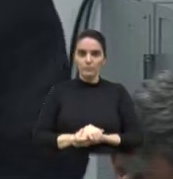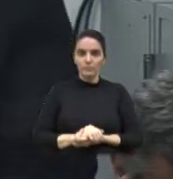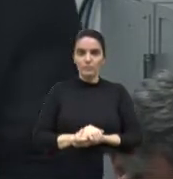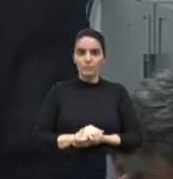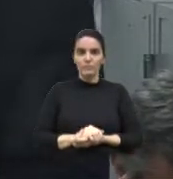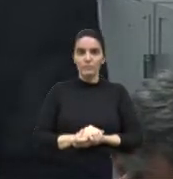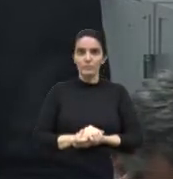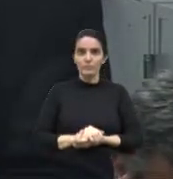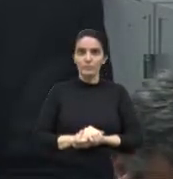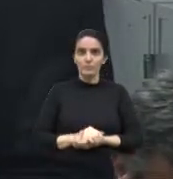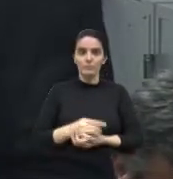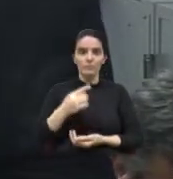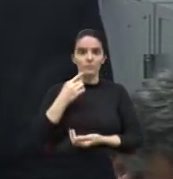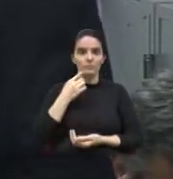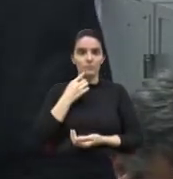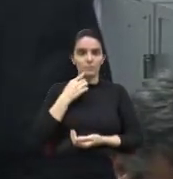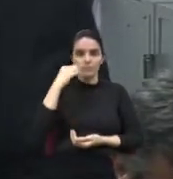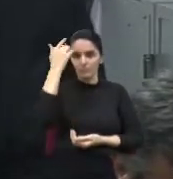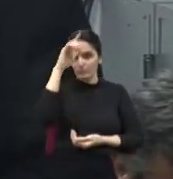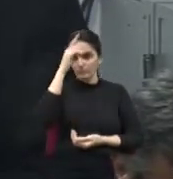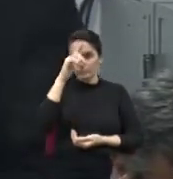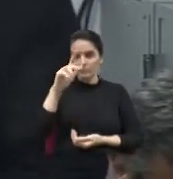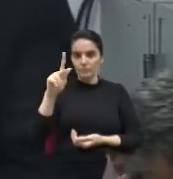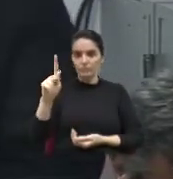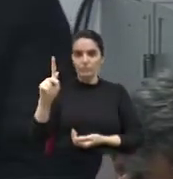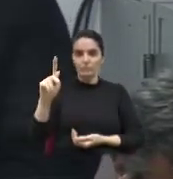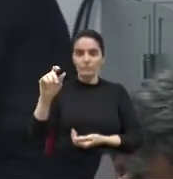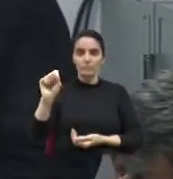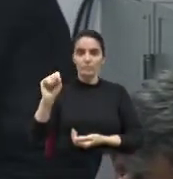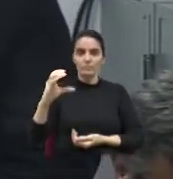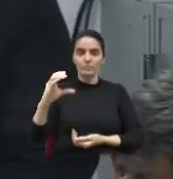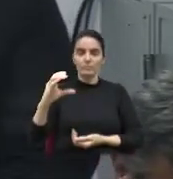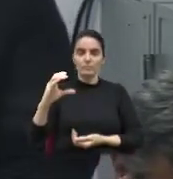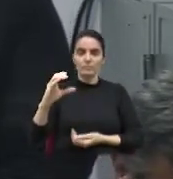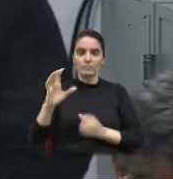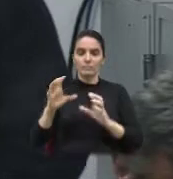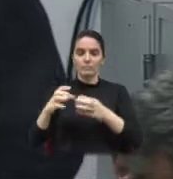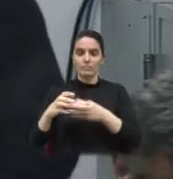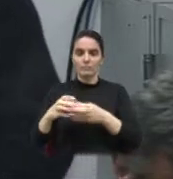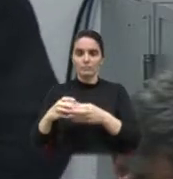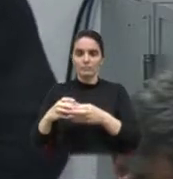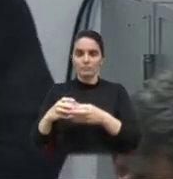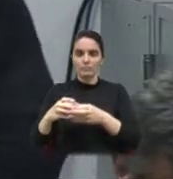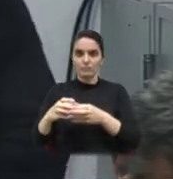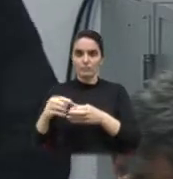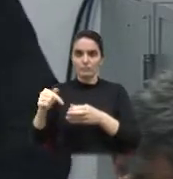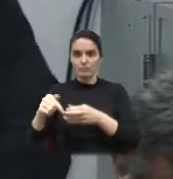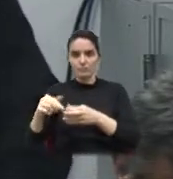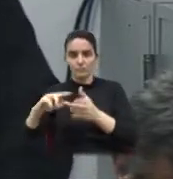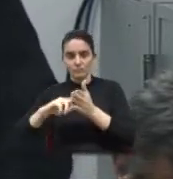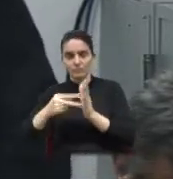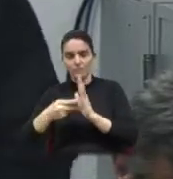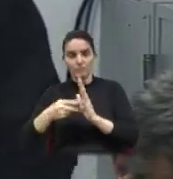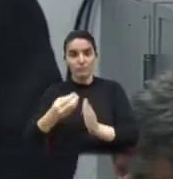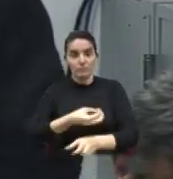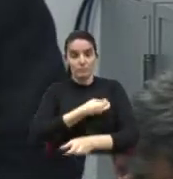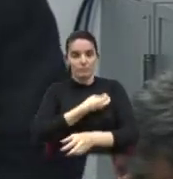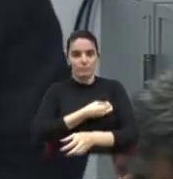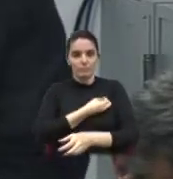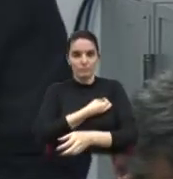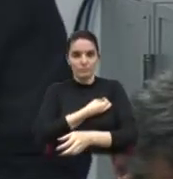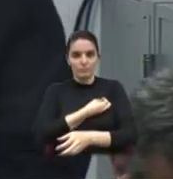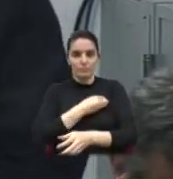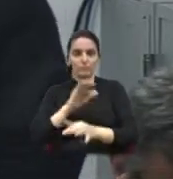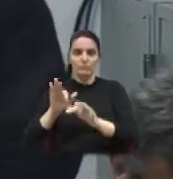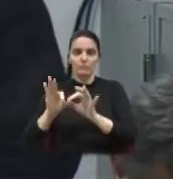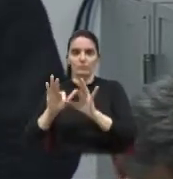eu e o Lemão, o nosso partido, o PSC, é um partido que é em prol da vida, é em prol da